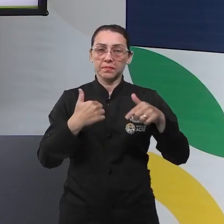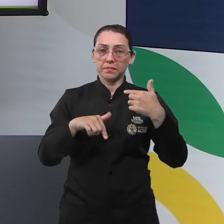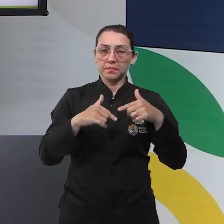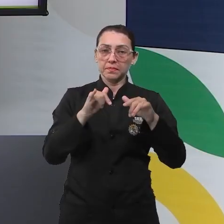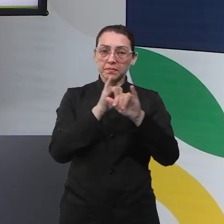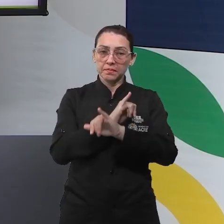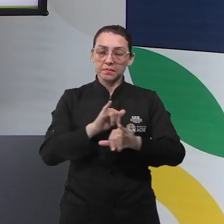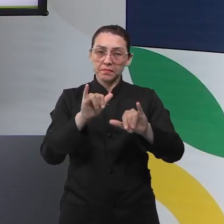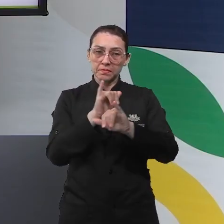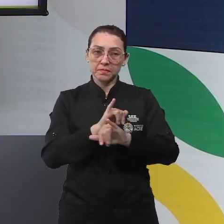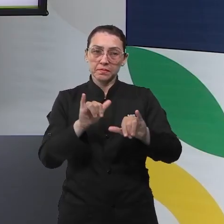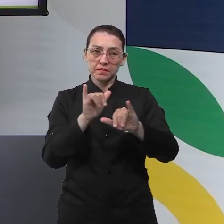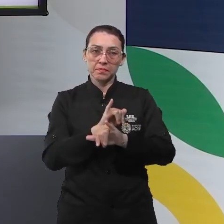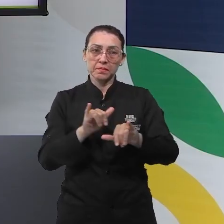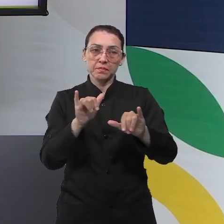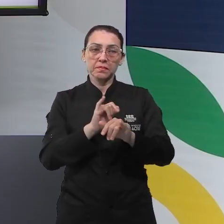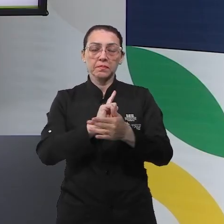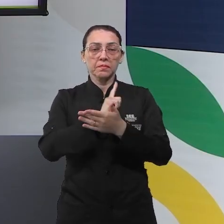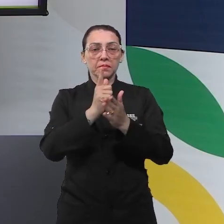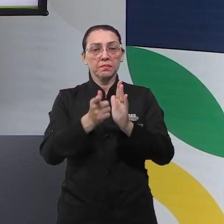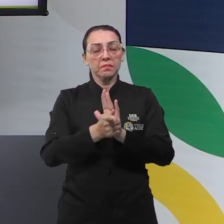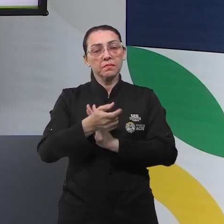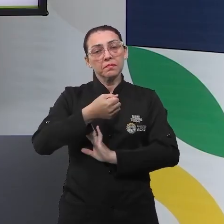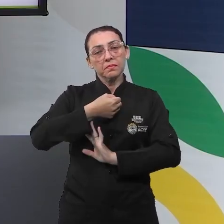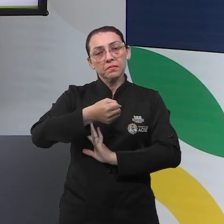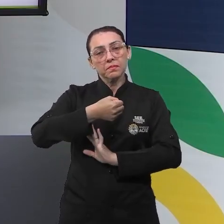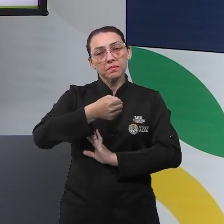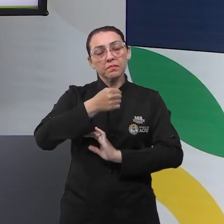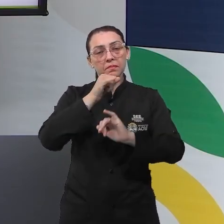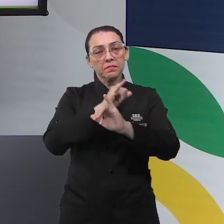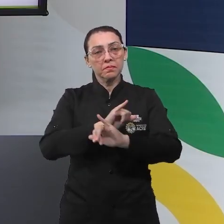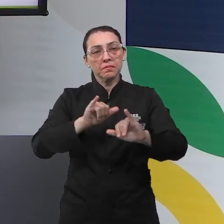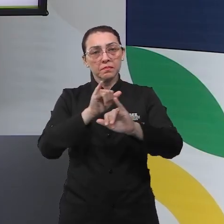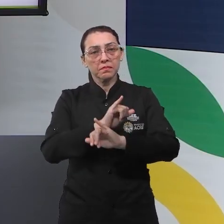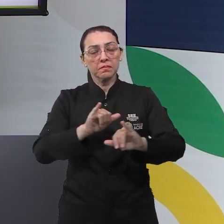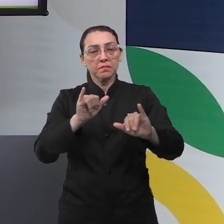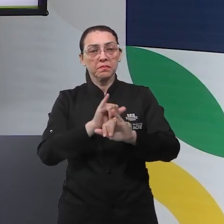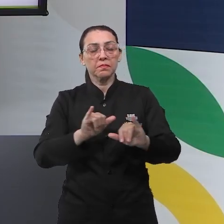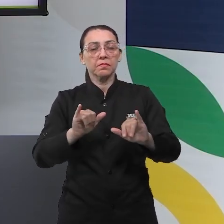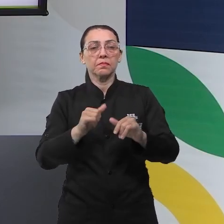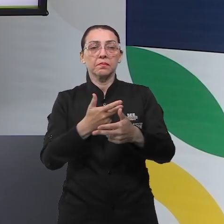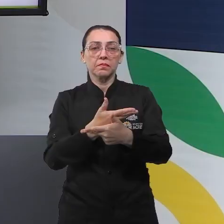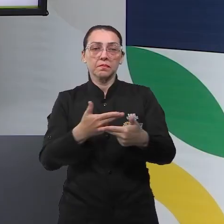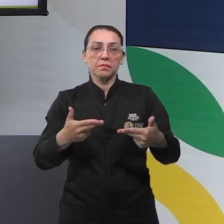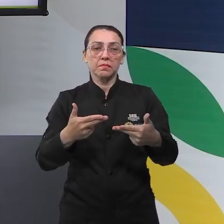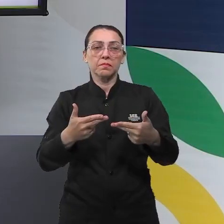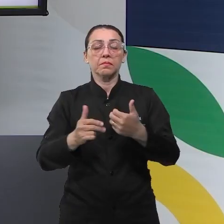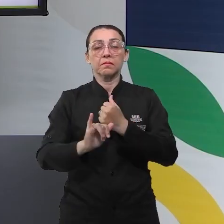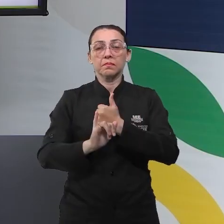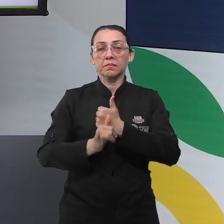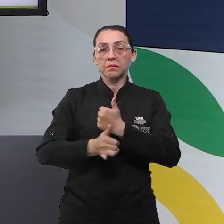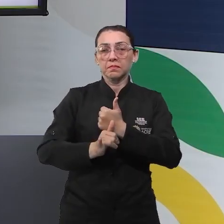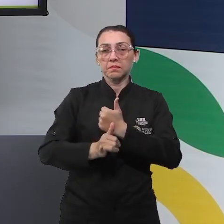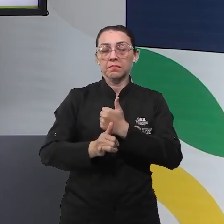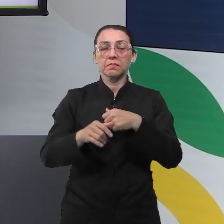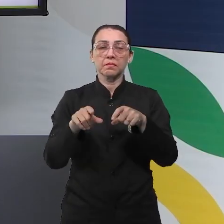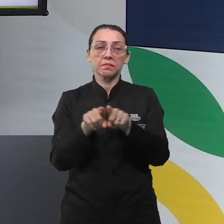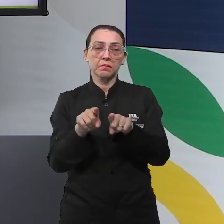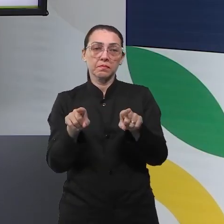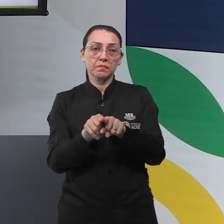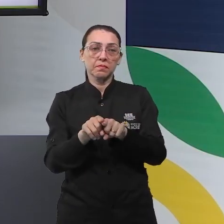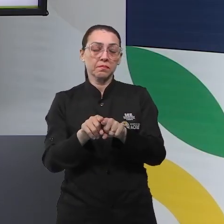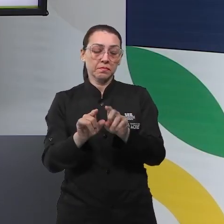a informação, são os gêneros jornalísticos, as notícias, as reportagens, as crônicas jornalísticas,